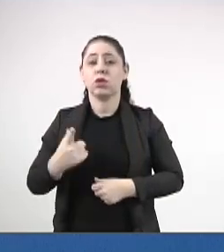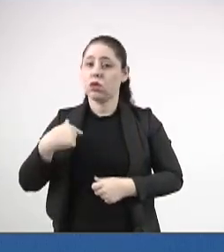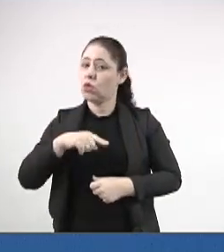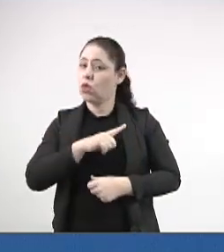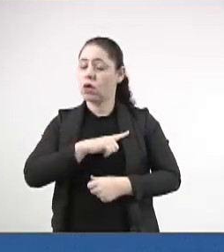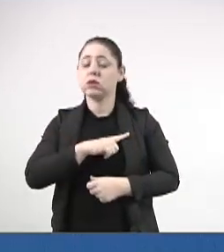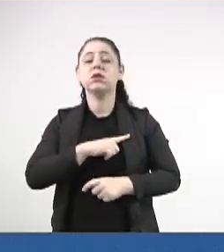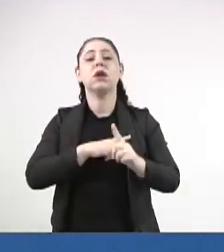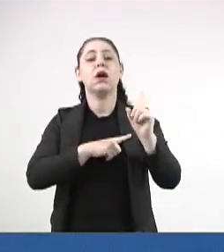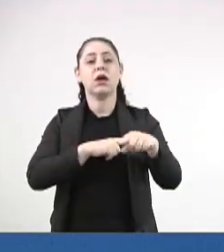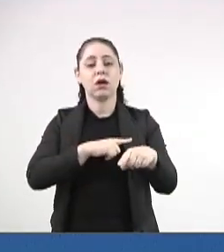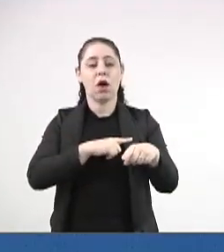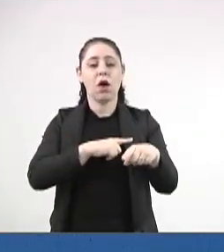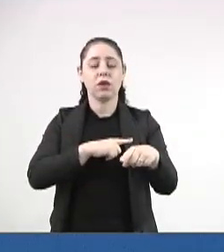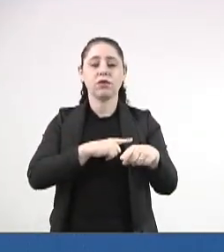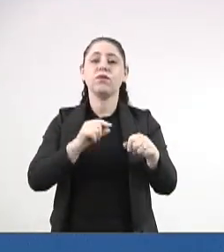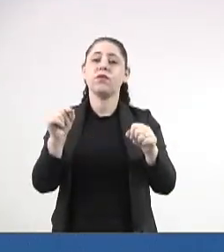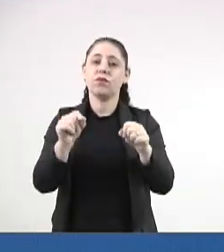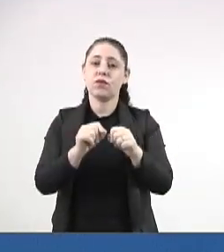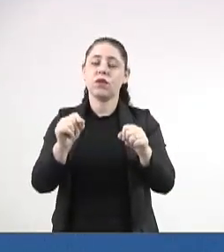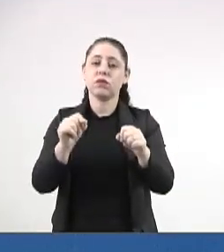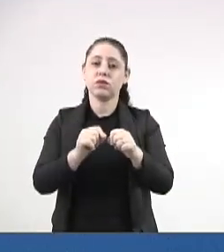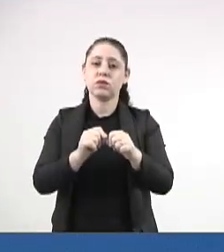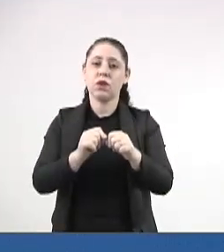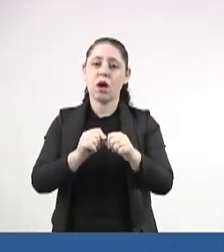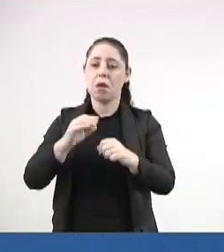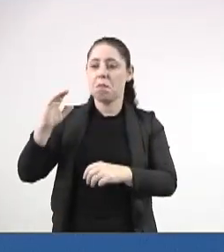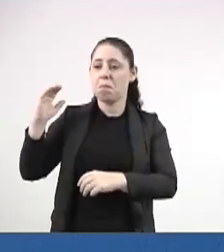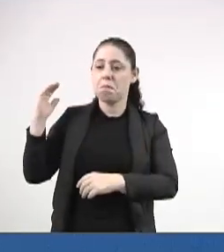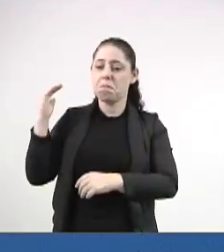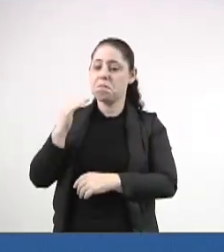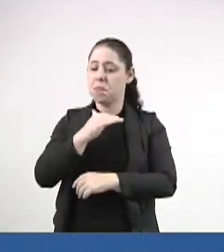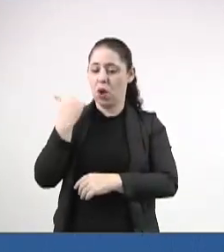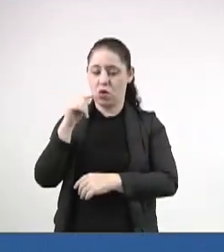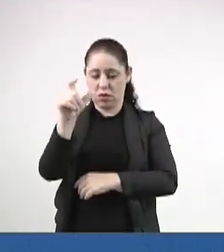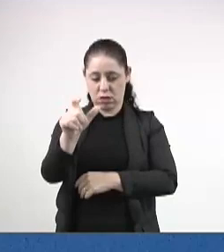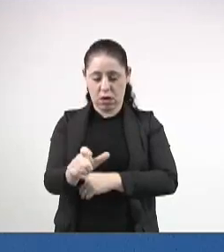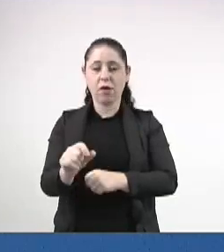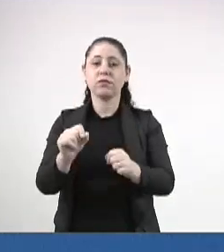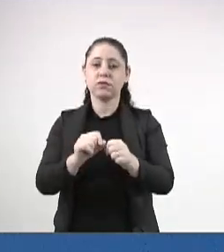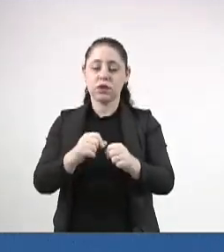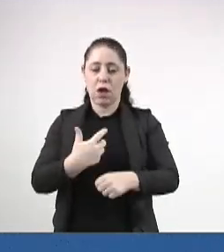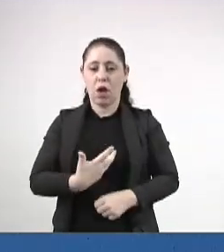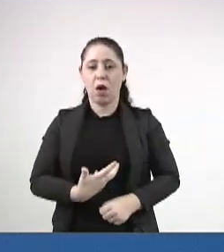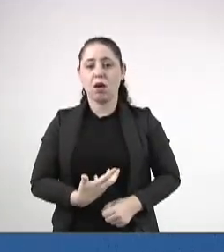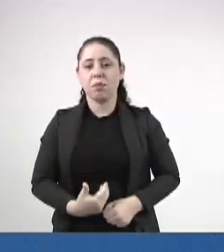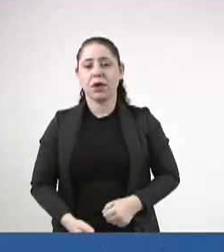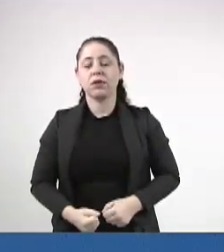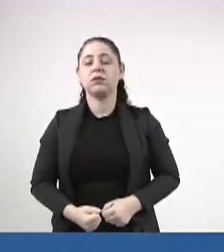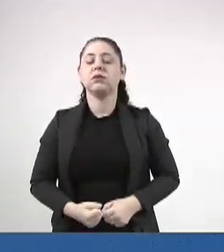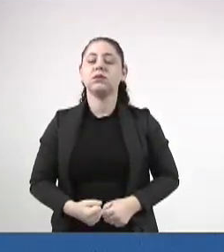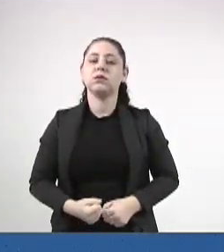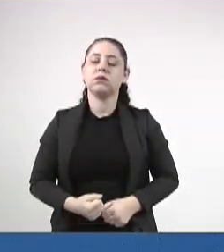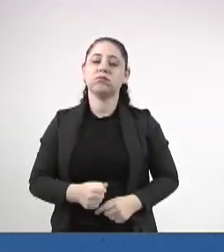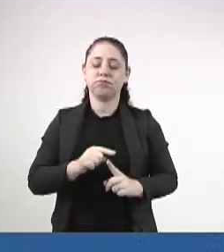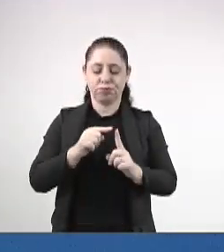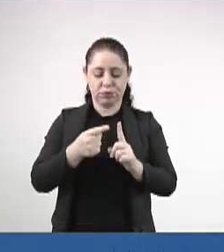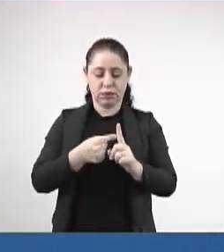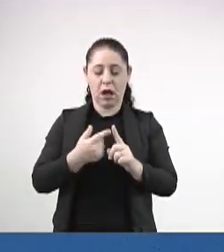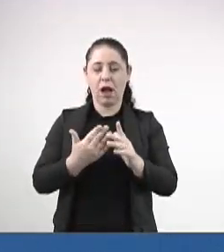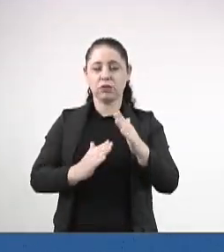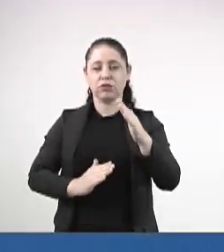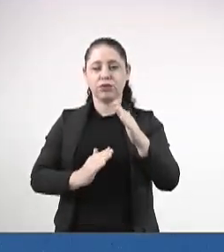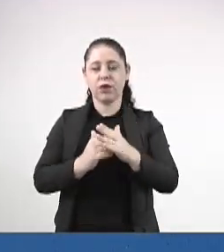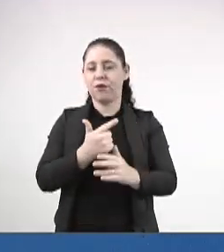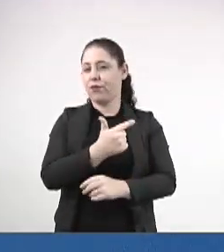nós estaremos cometendo um homicídio ao realizar o aborto daquele feto. Deixar